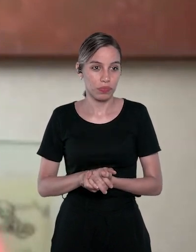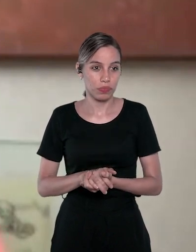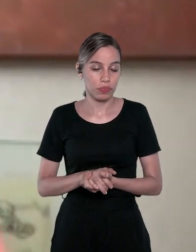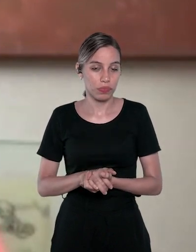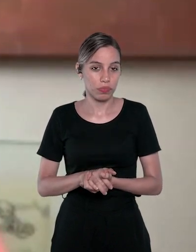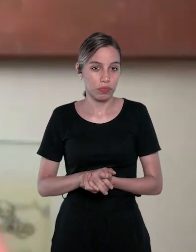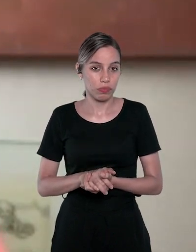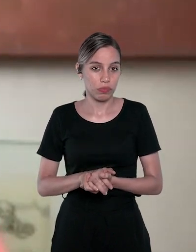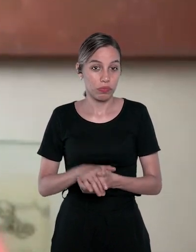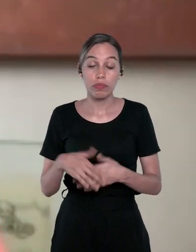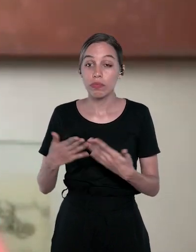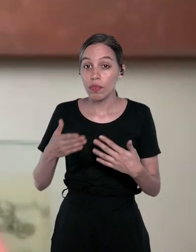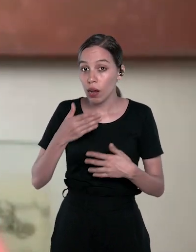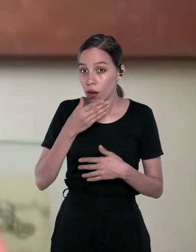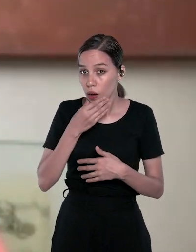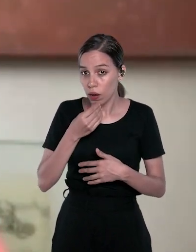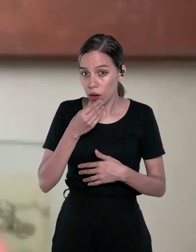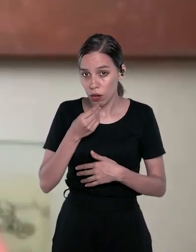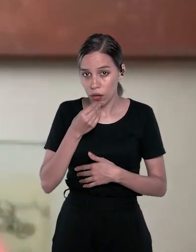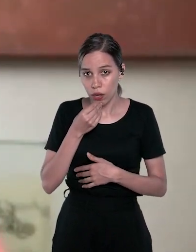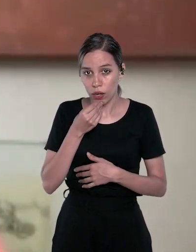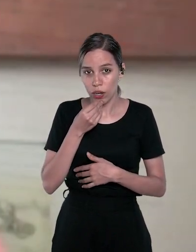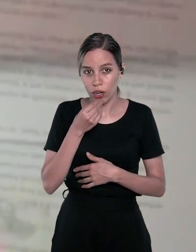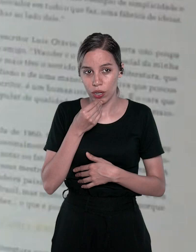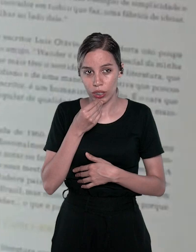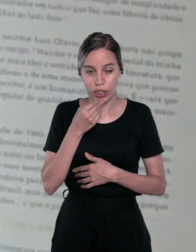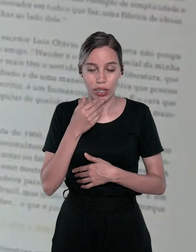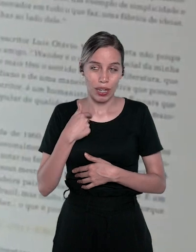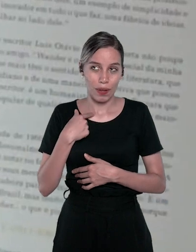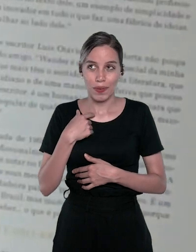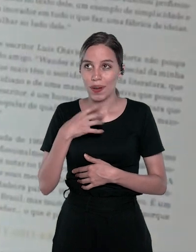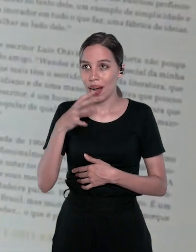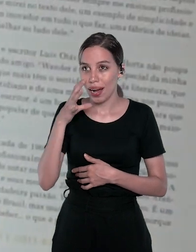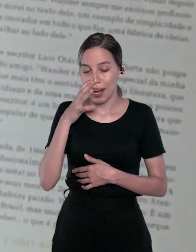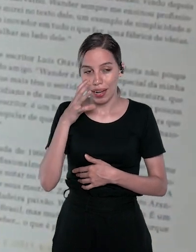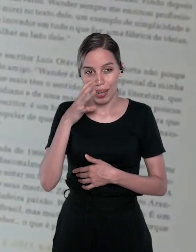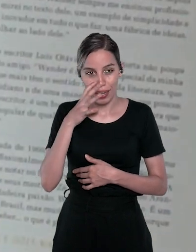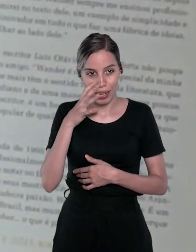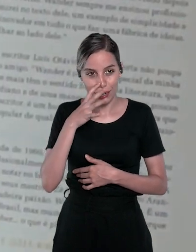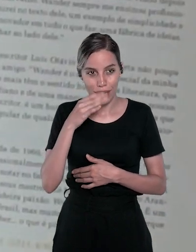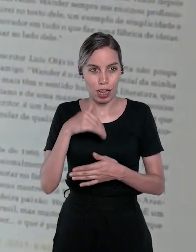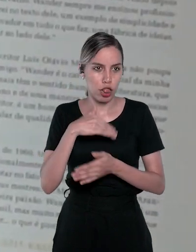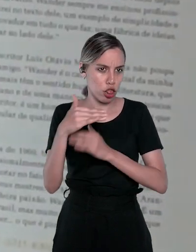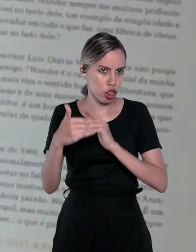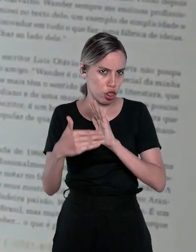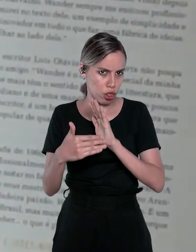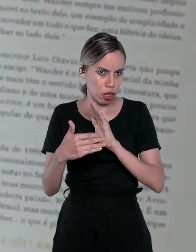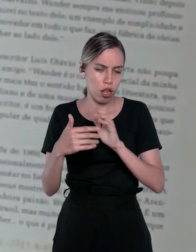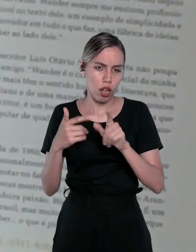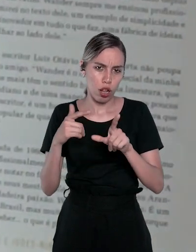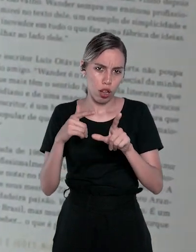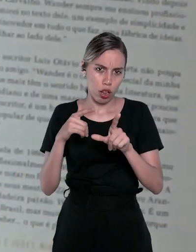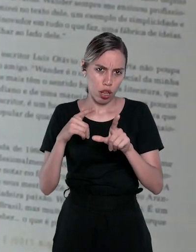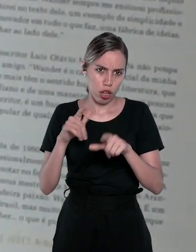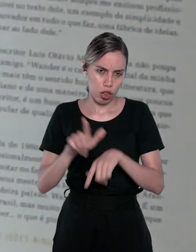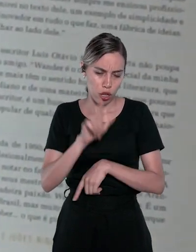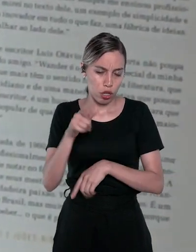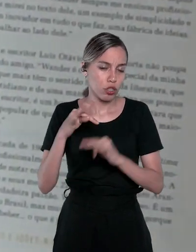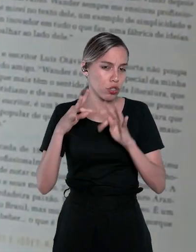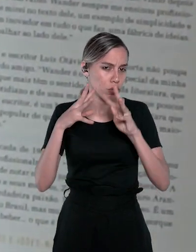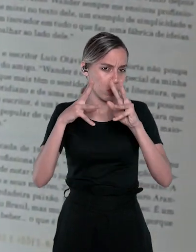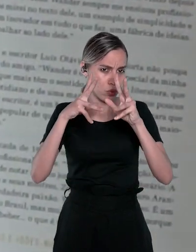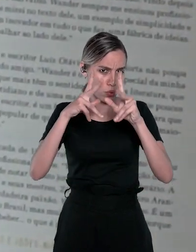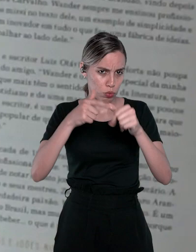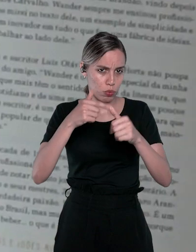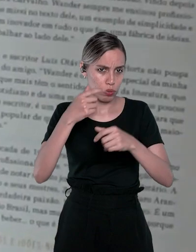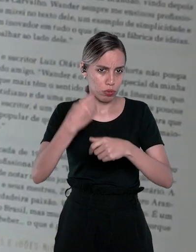O Piroli é da minha admiração. Lógico que todos que estão aí é gente que eu admiro. Sim.